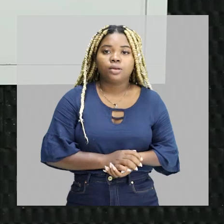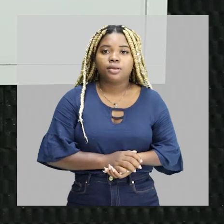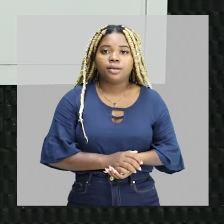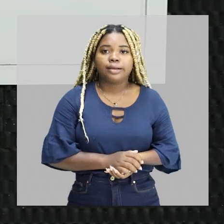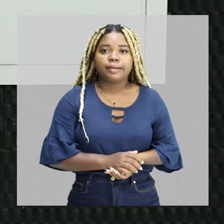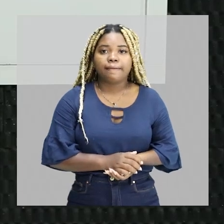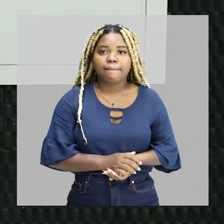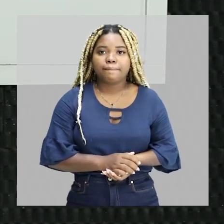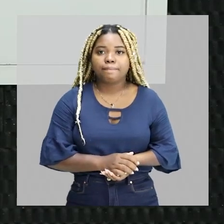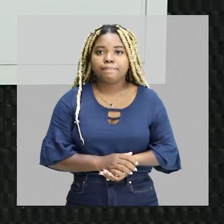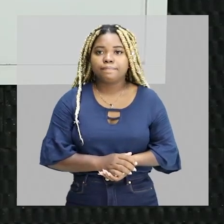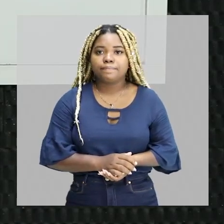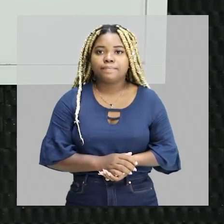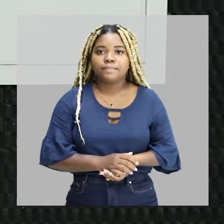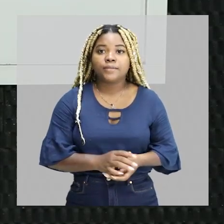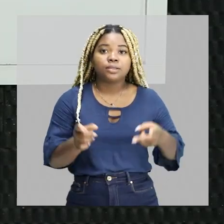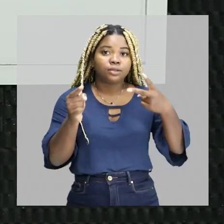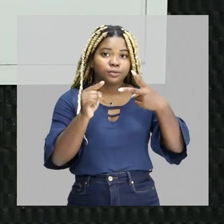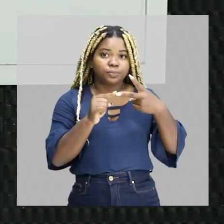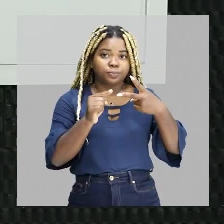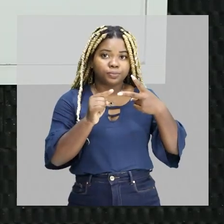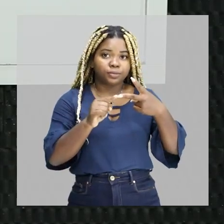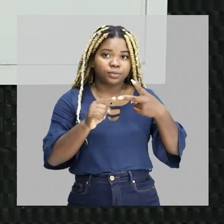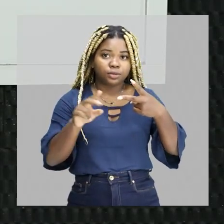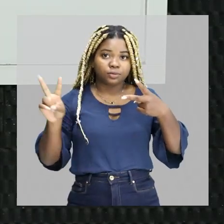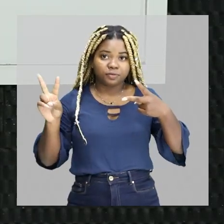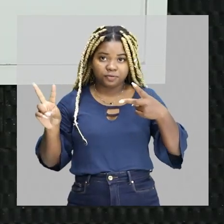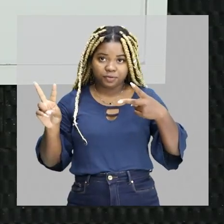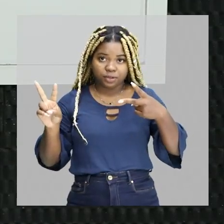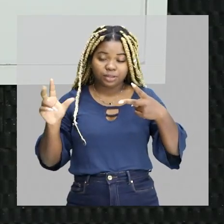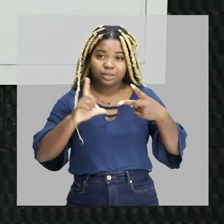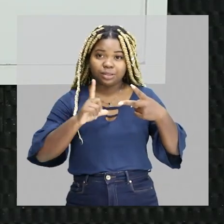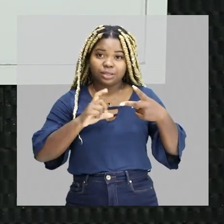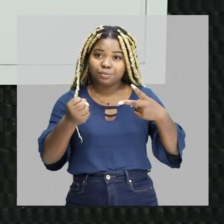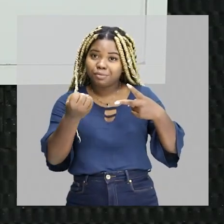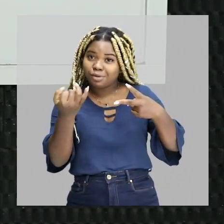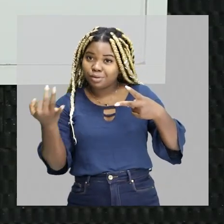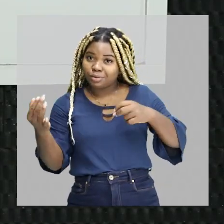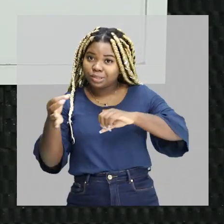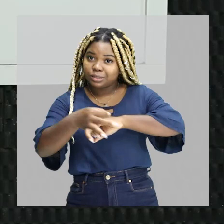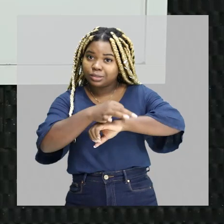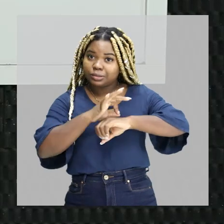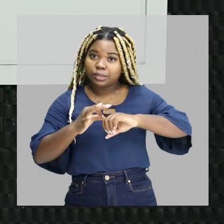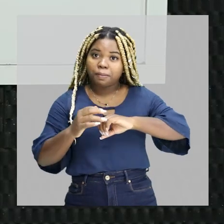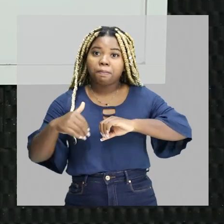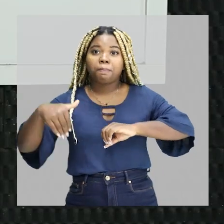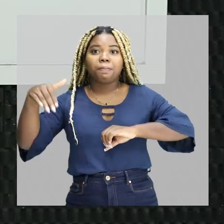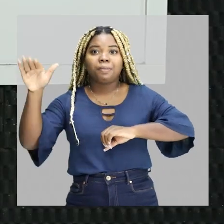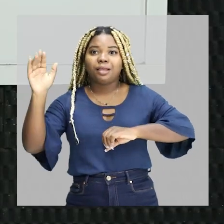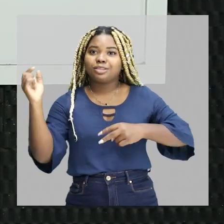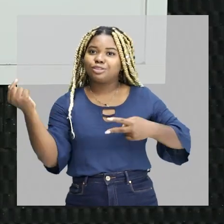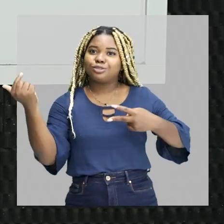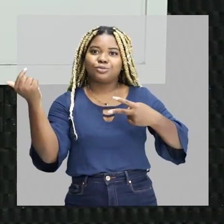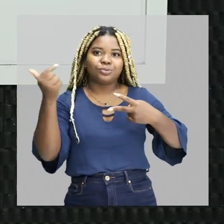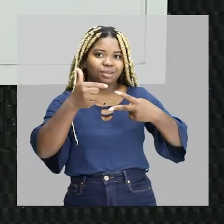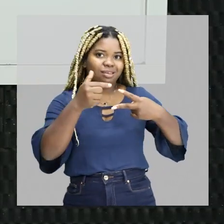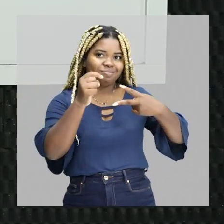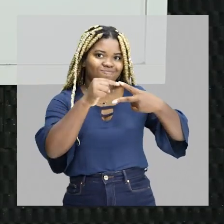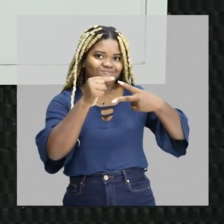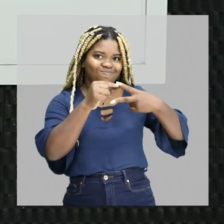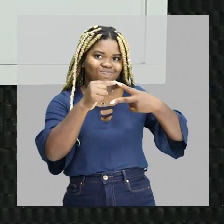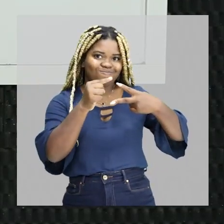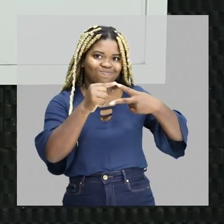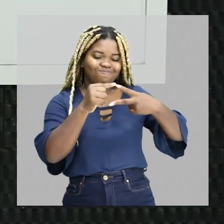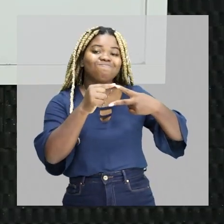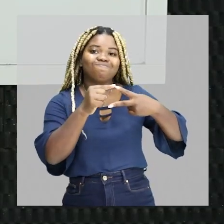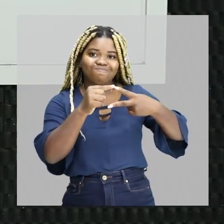que no de baixo, né, no volume de baixo, eu tenho uma quantidade de moléculas muito maior do que no volume de cima.